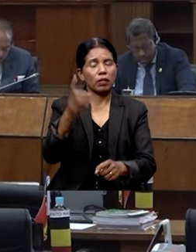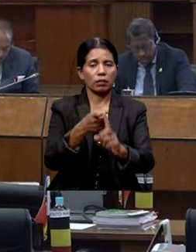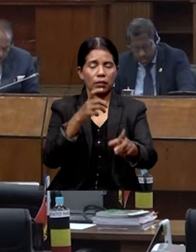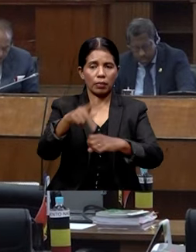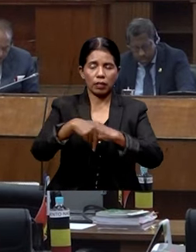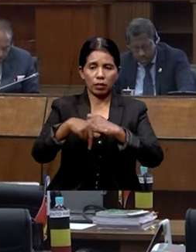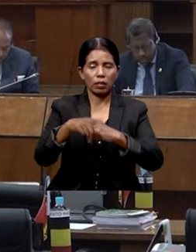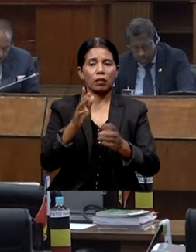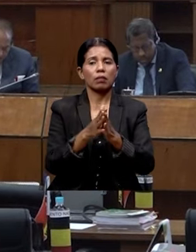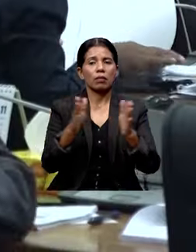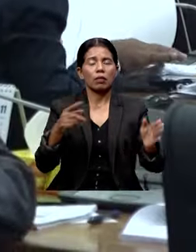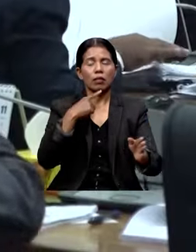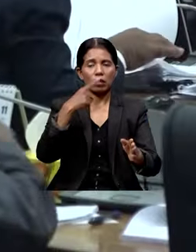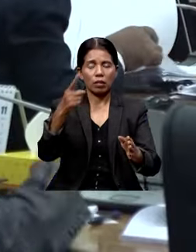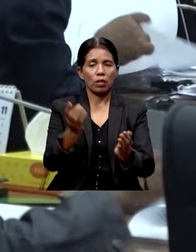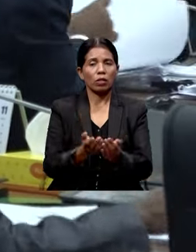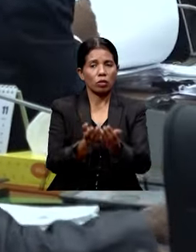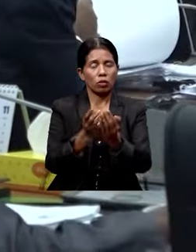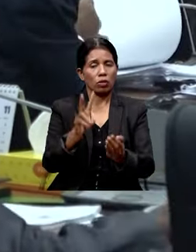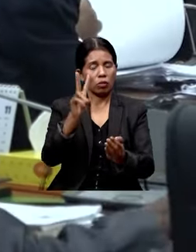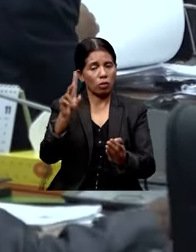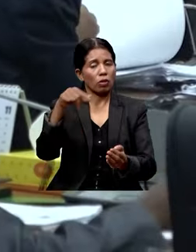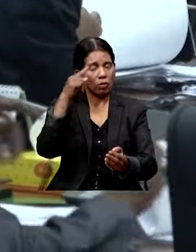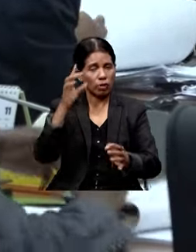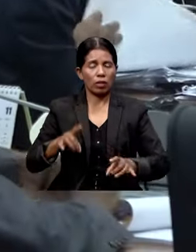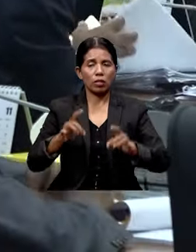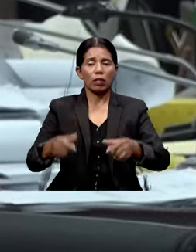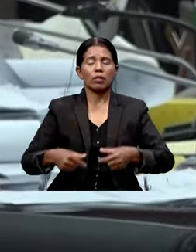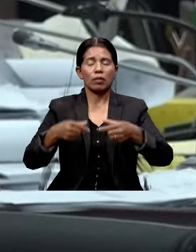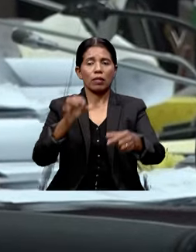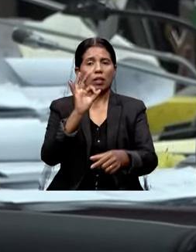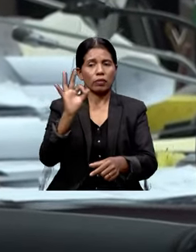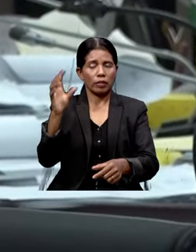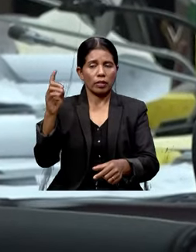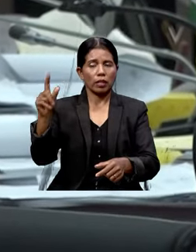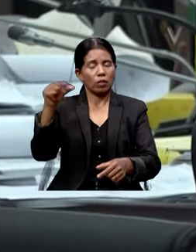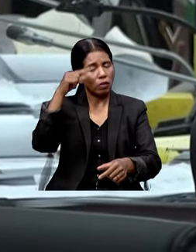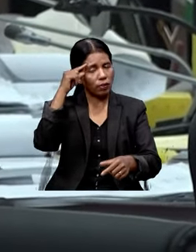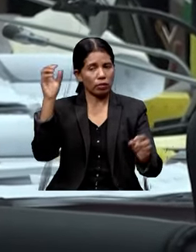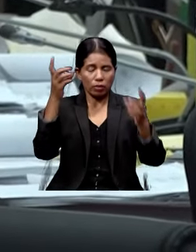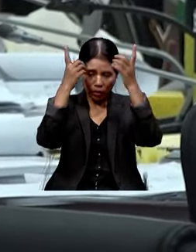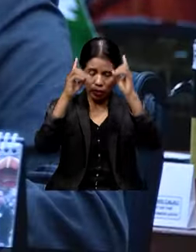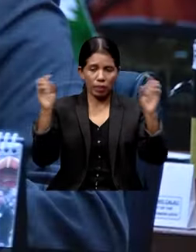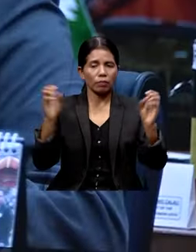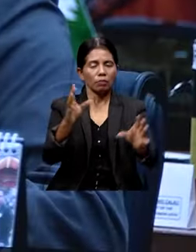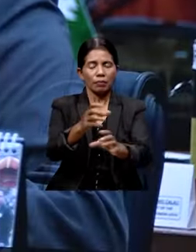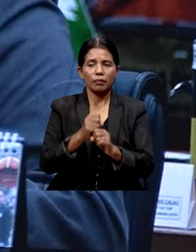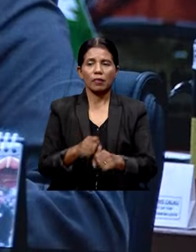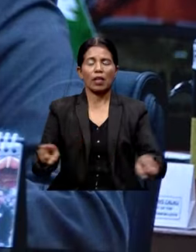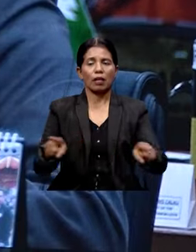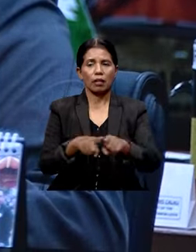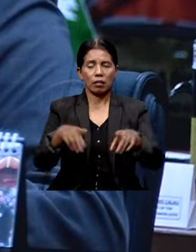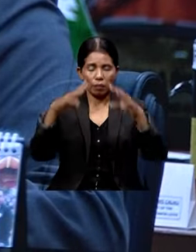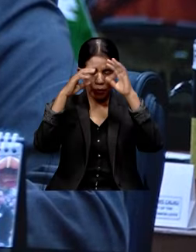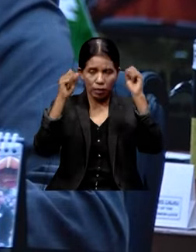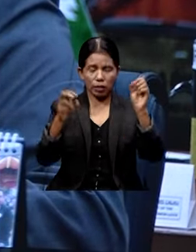oposição questiona o patrulhamento rua no governo Austrália entrega para o FFDTL, no governo de Sidi Lassimo. Então, Hanesan, deputado, representante